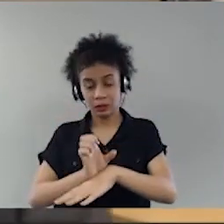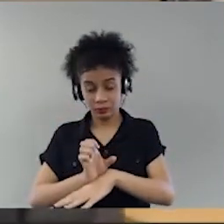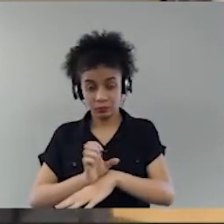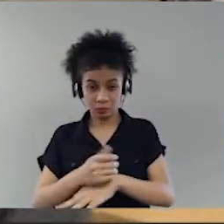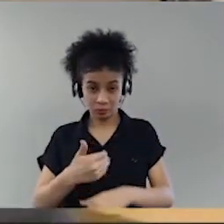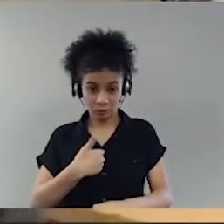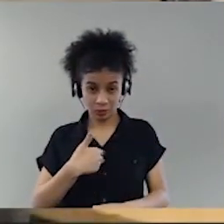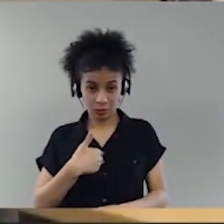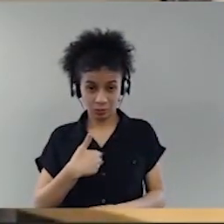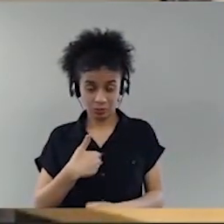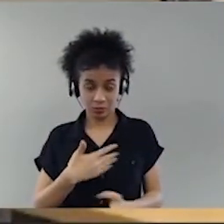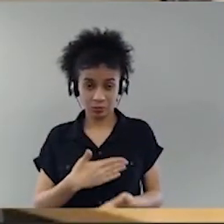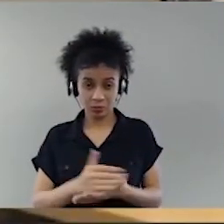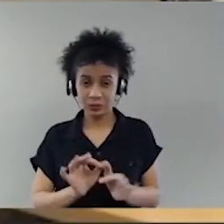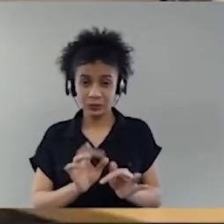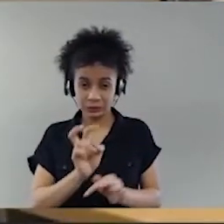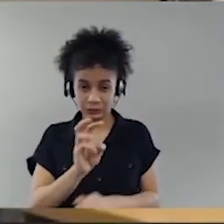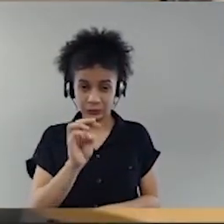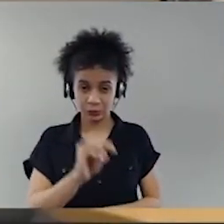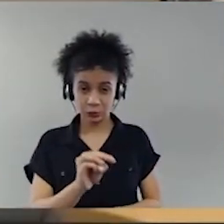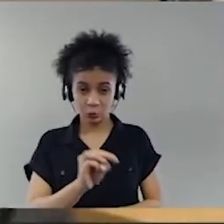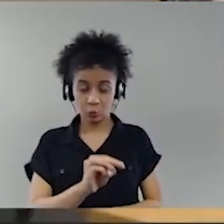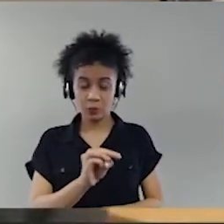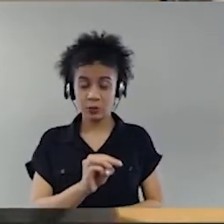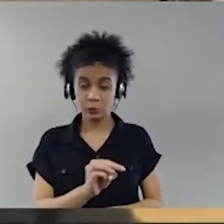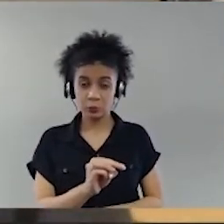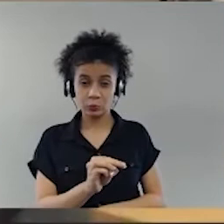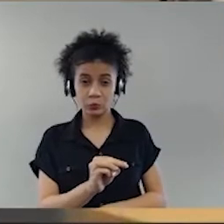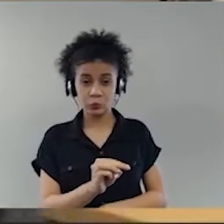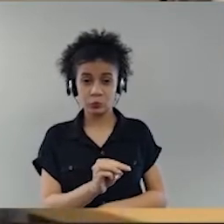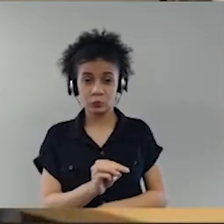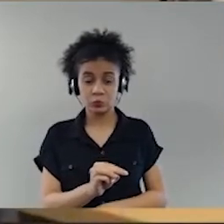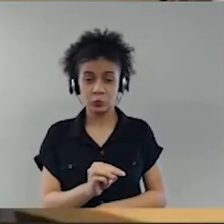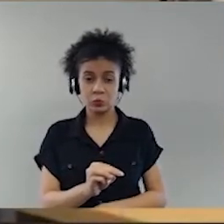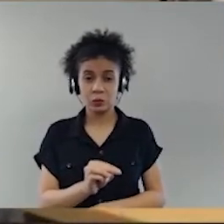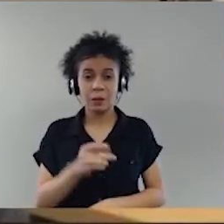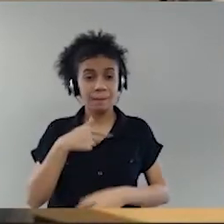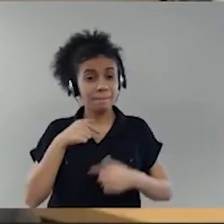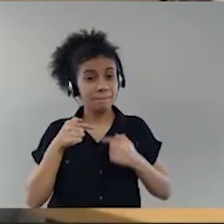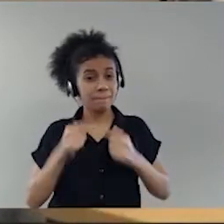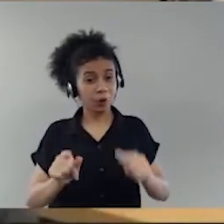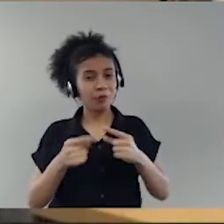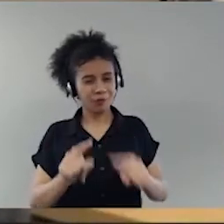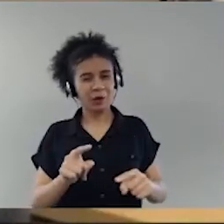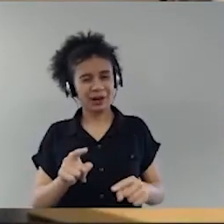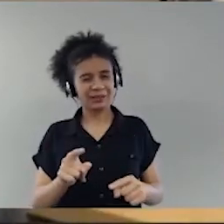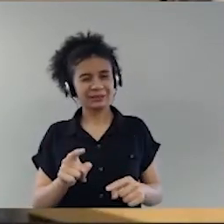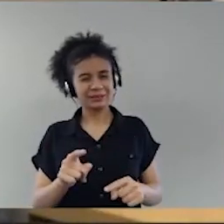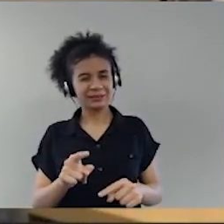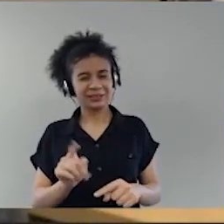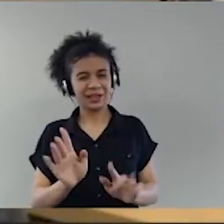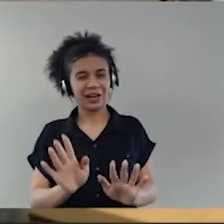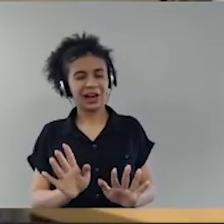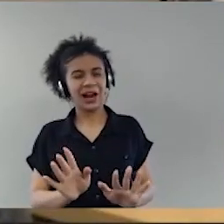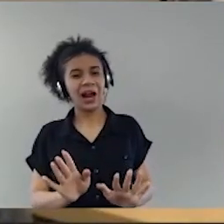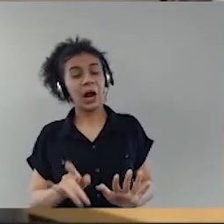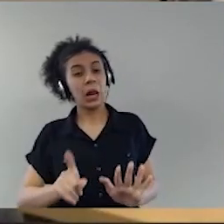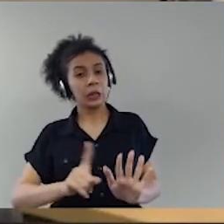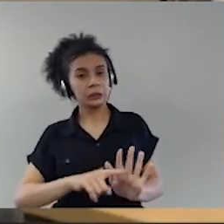fazer 5 minutos de uma provocação